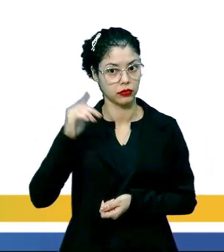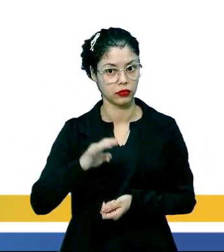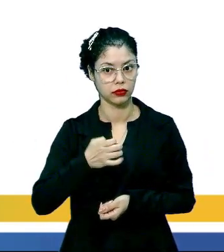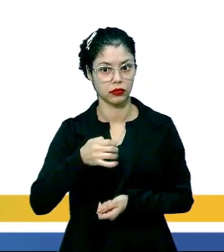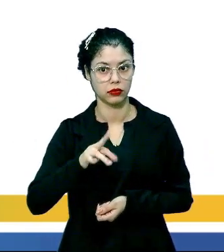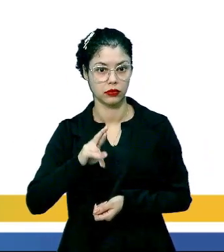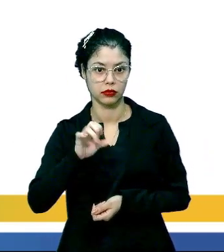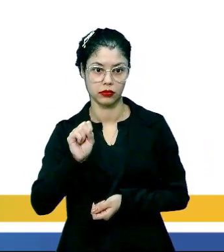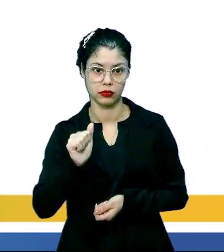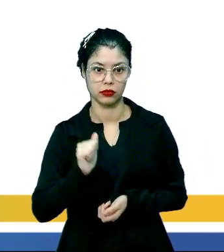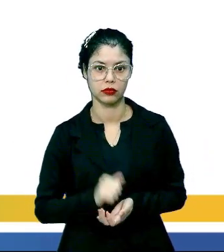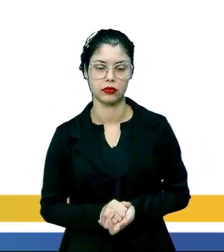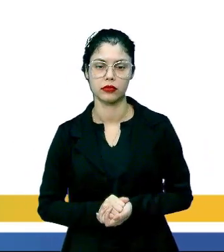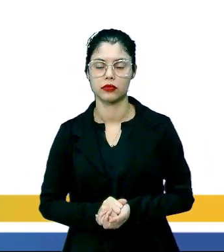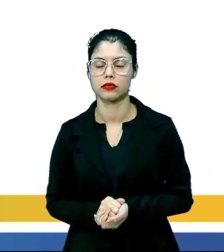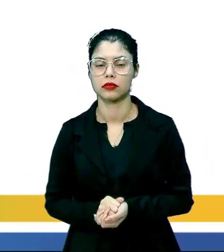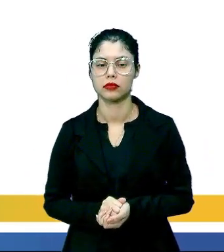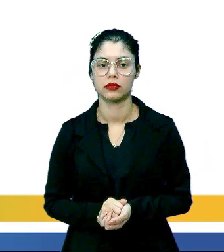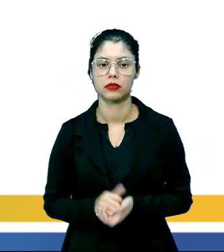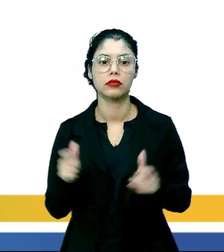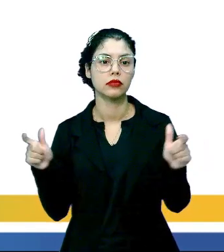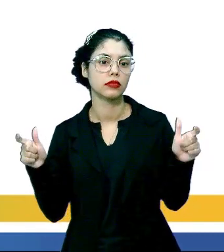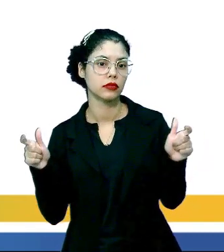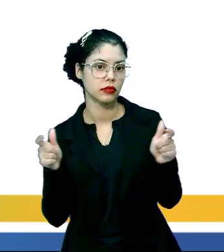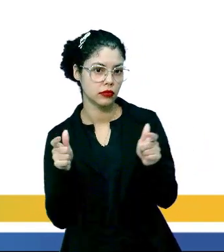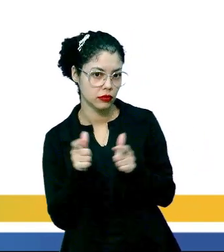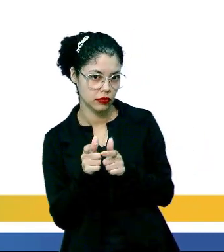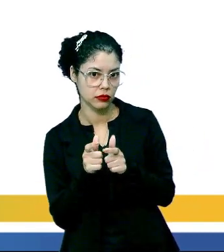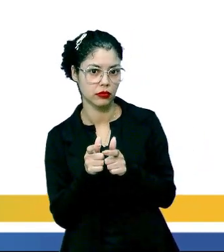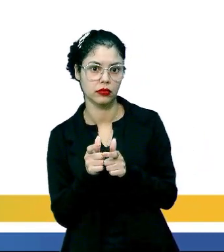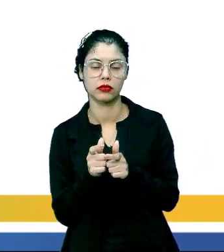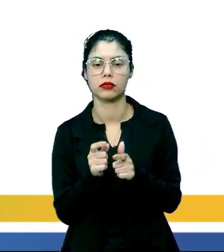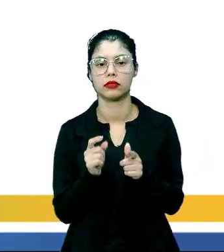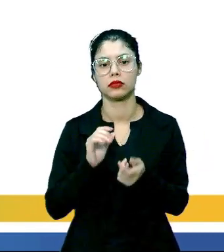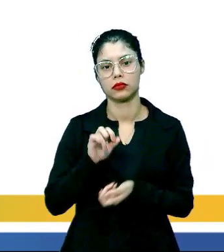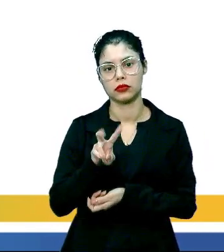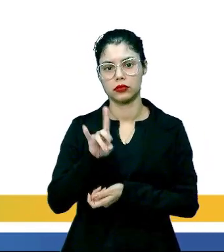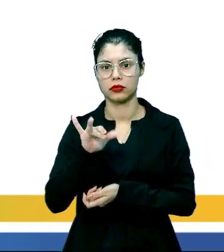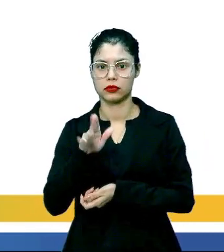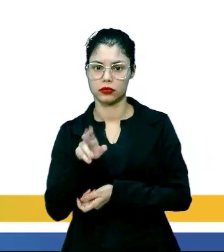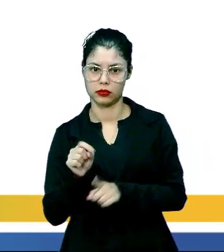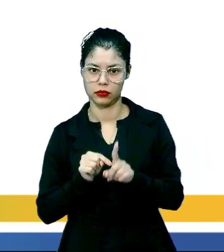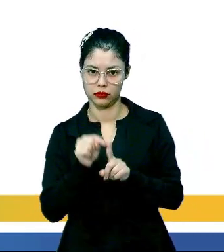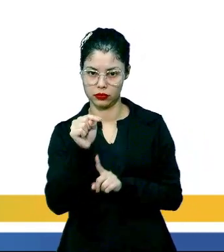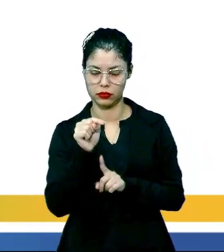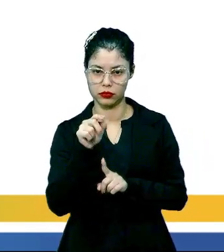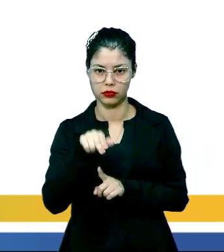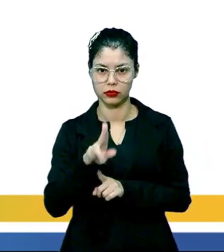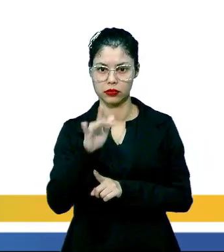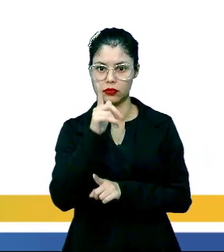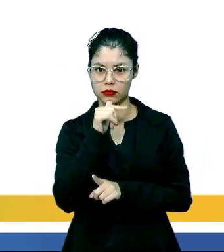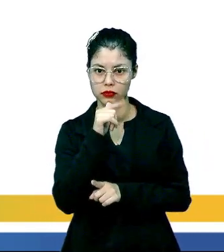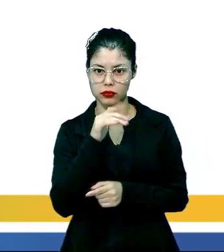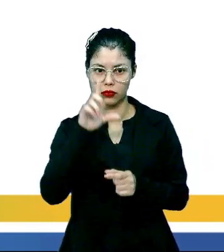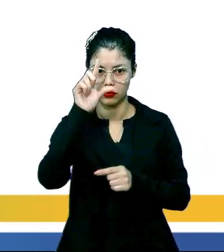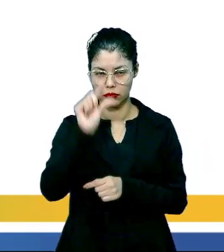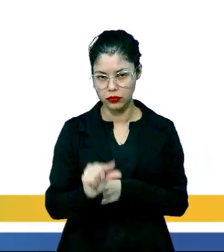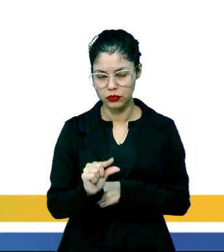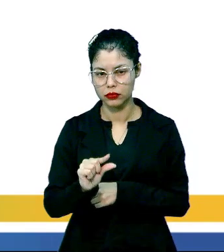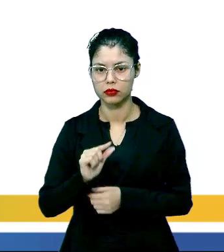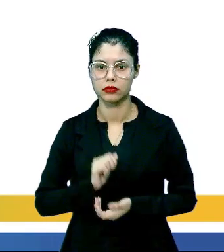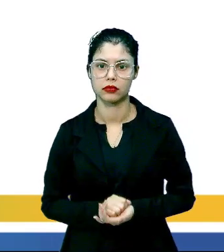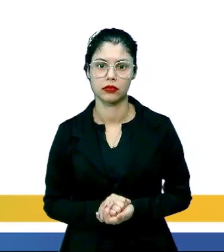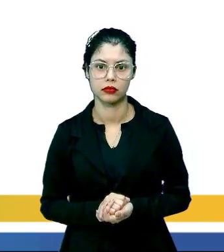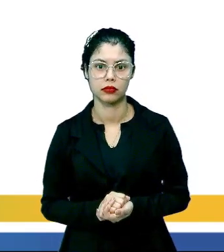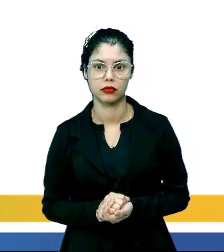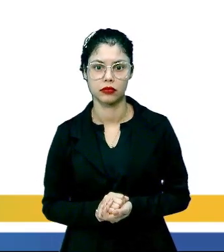da urina com alta concentração de excretas. Alternativa D, diminuição do volume de urina com baixa